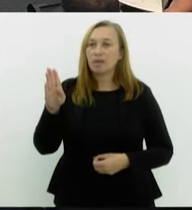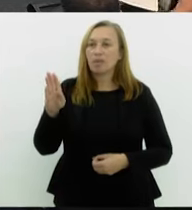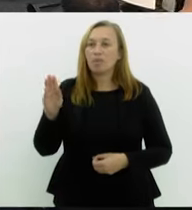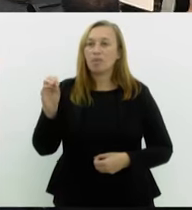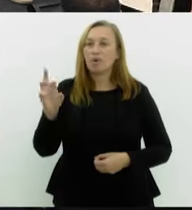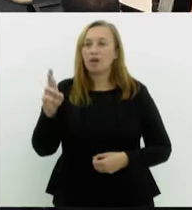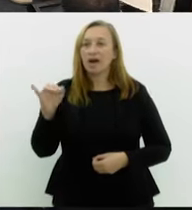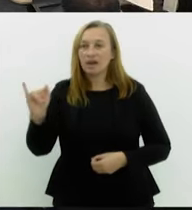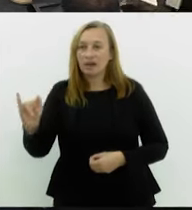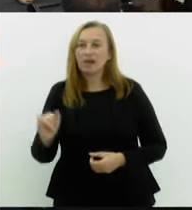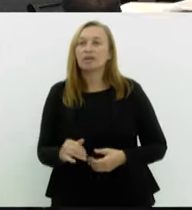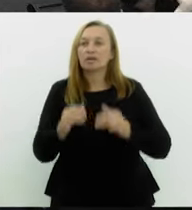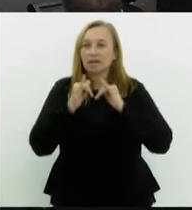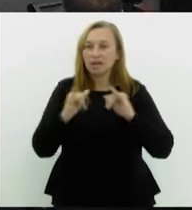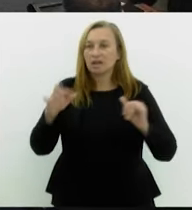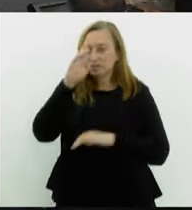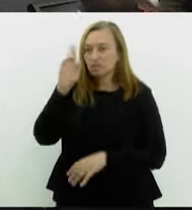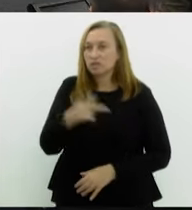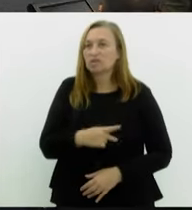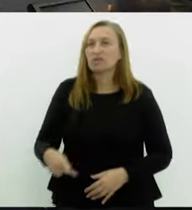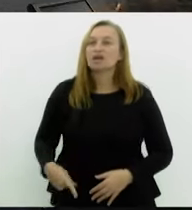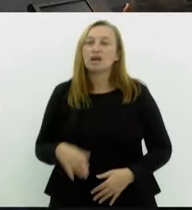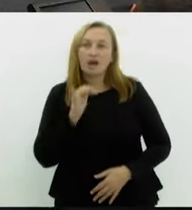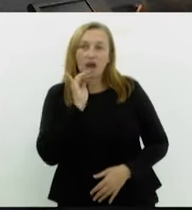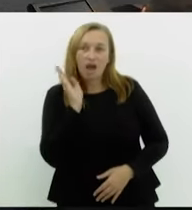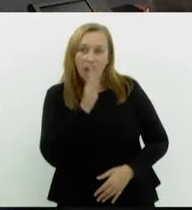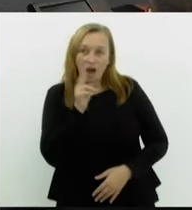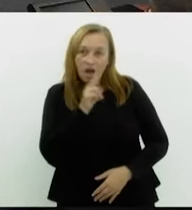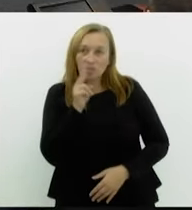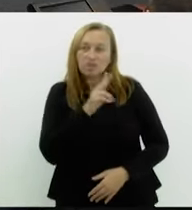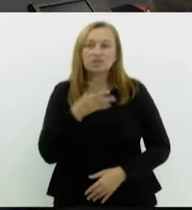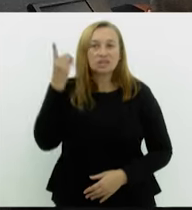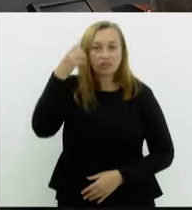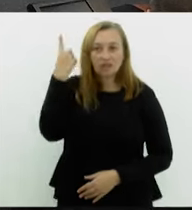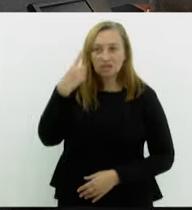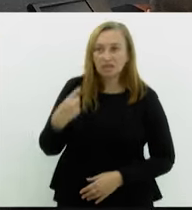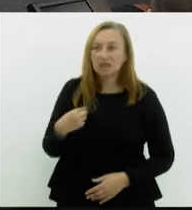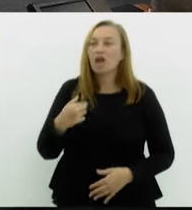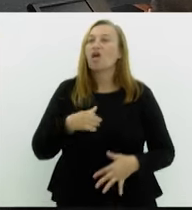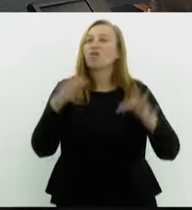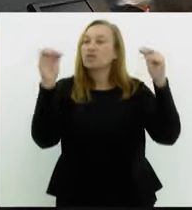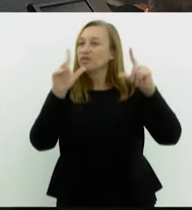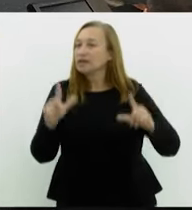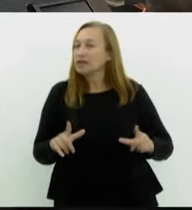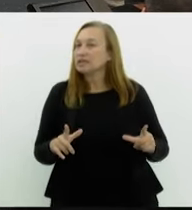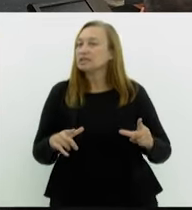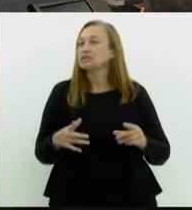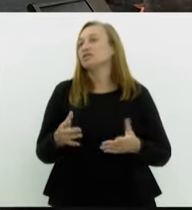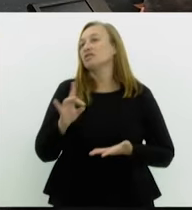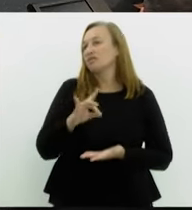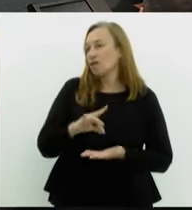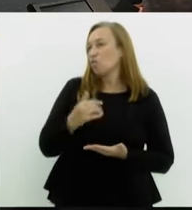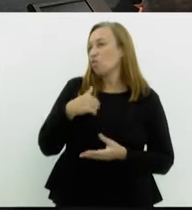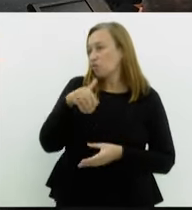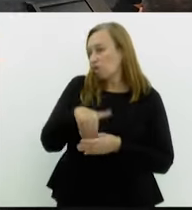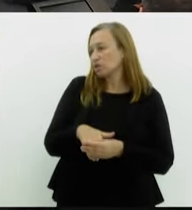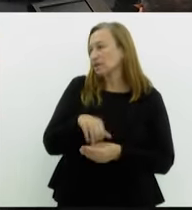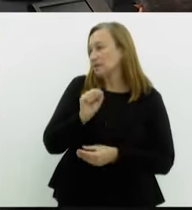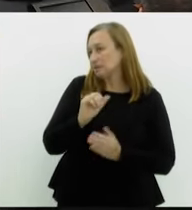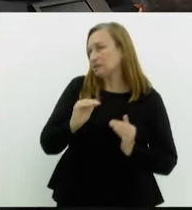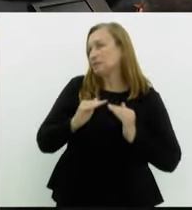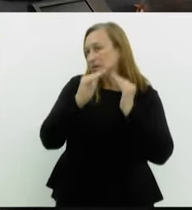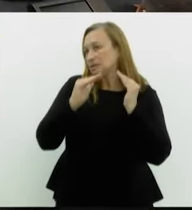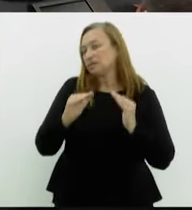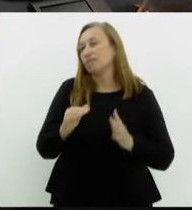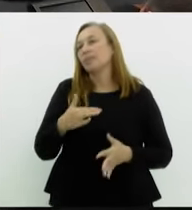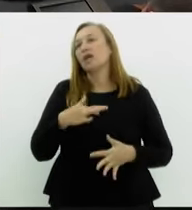declarar, presidente. Muito rapidamente, deputada Dani Monteiro, eu fico muito contente, claro, votei favorável, eu fico